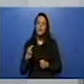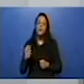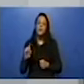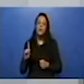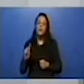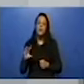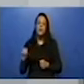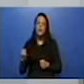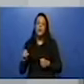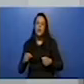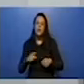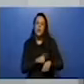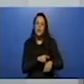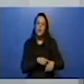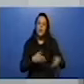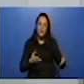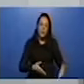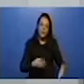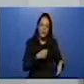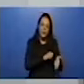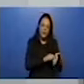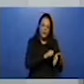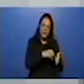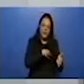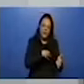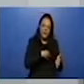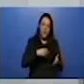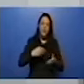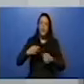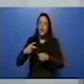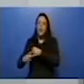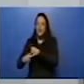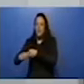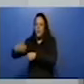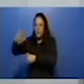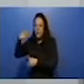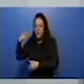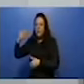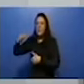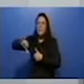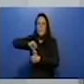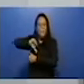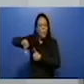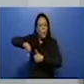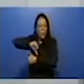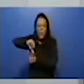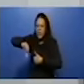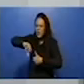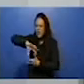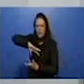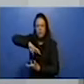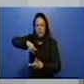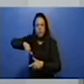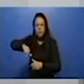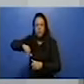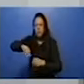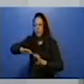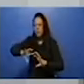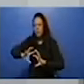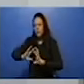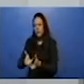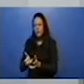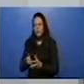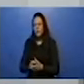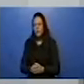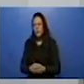presente a gente escreve de um jeito, só que no passado ou fica totalmente diferente ou igual.